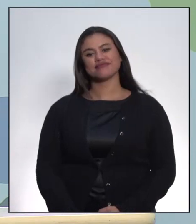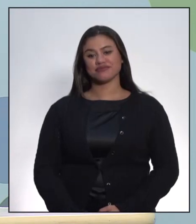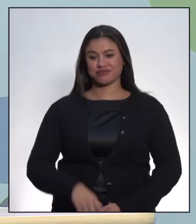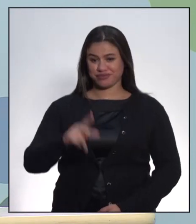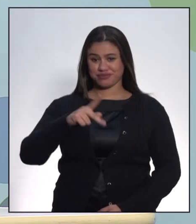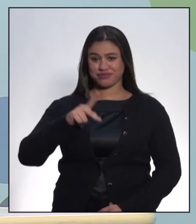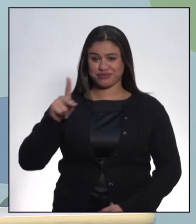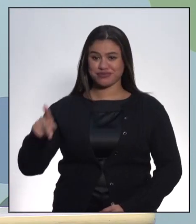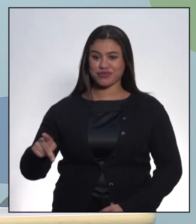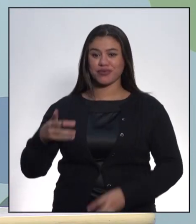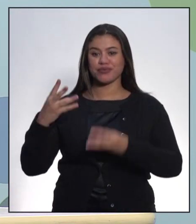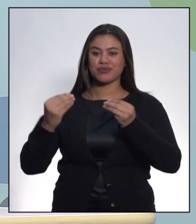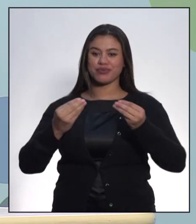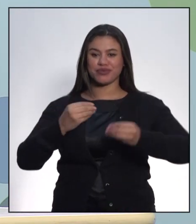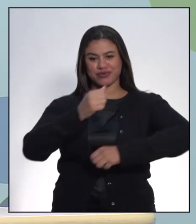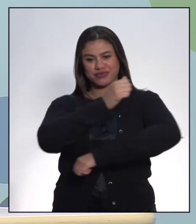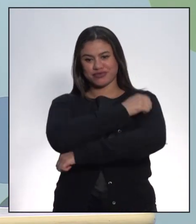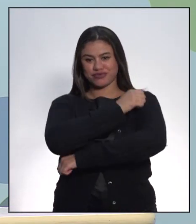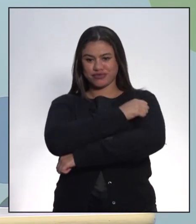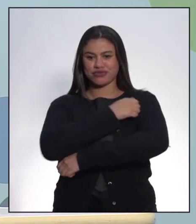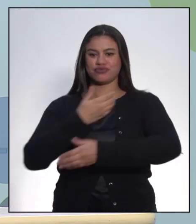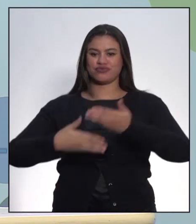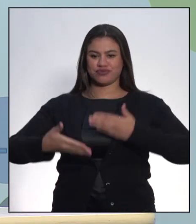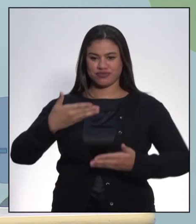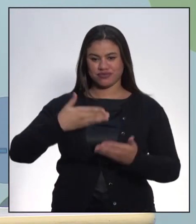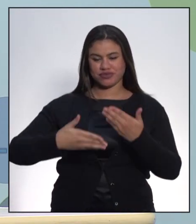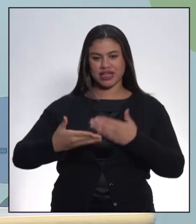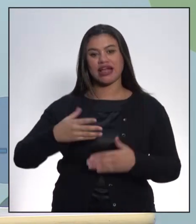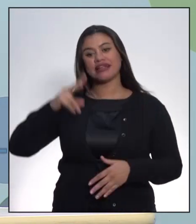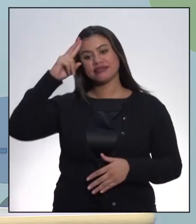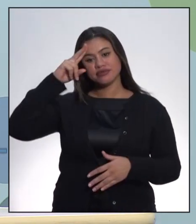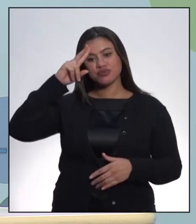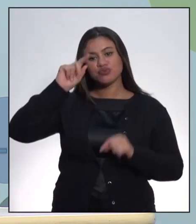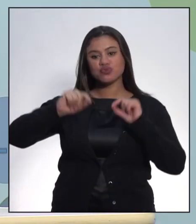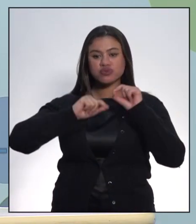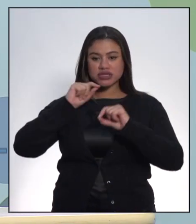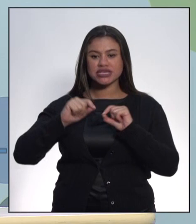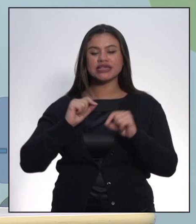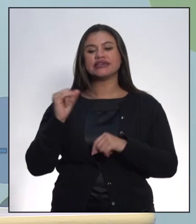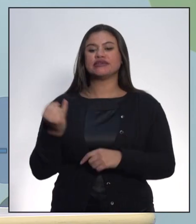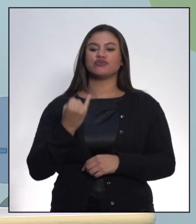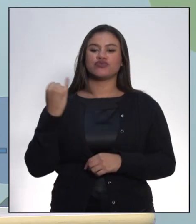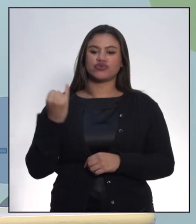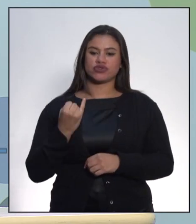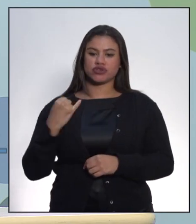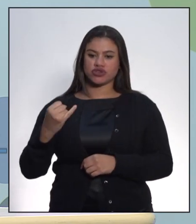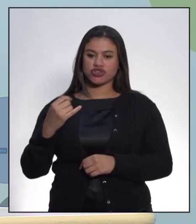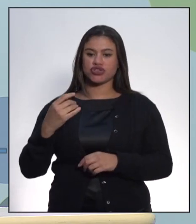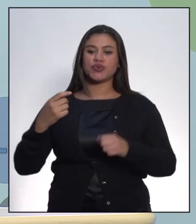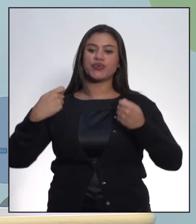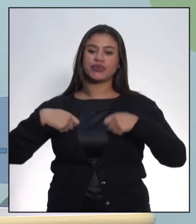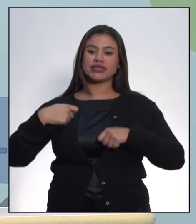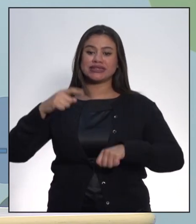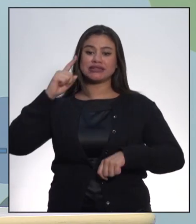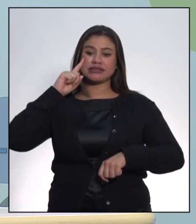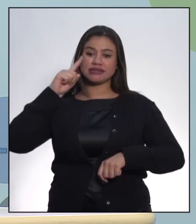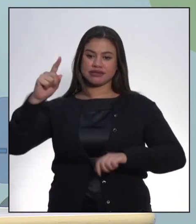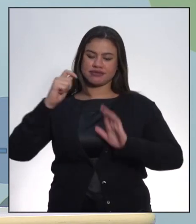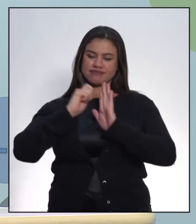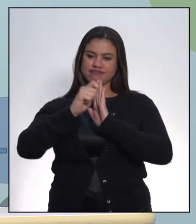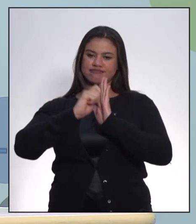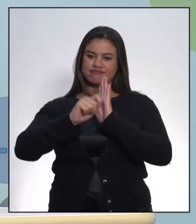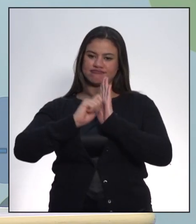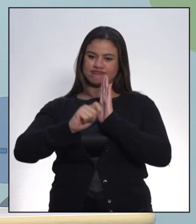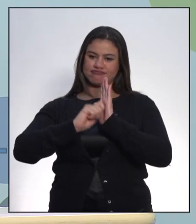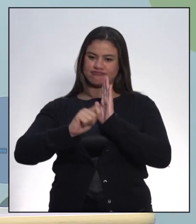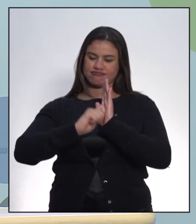Professor Mauro, então, os alunos estão aqui participando e é sempre importante lembrar, né, professor, que eles devem colocar a data, né, das suas